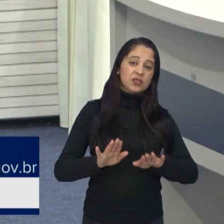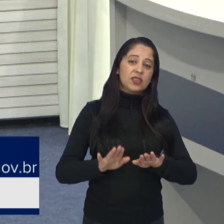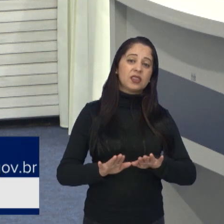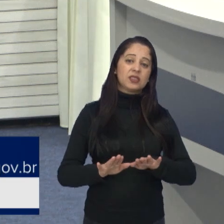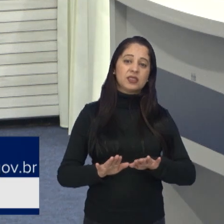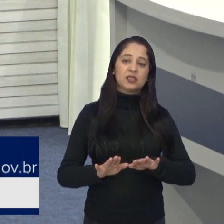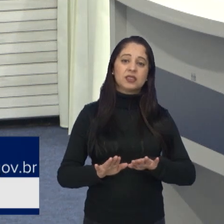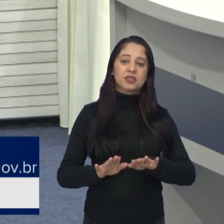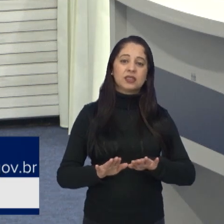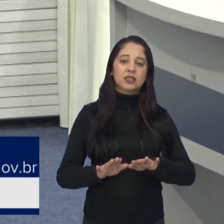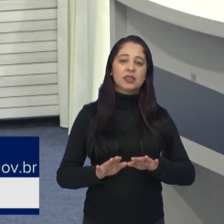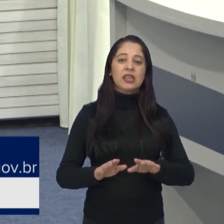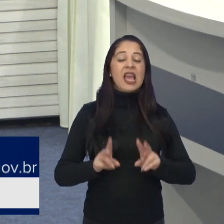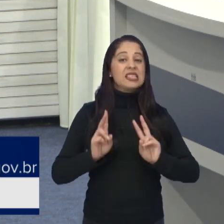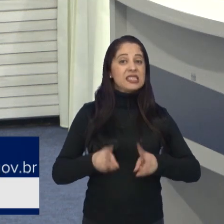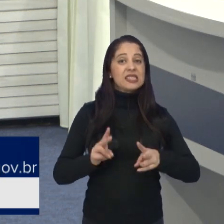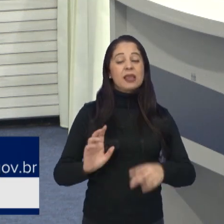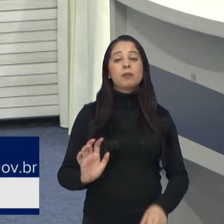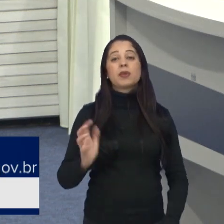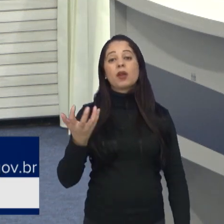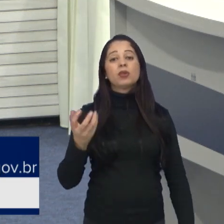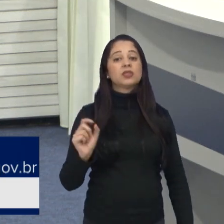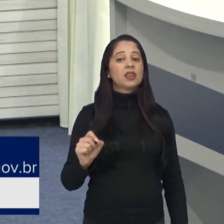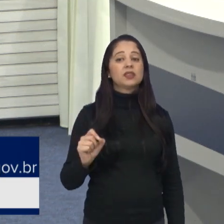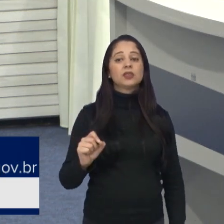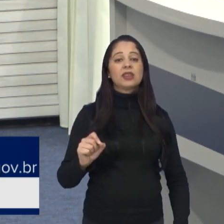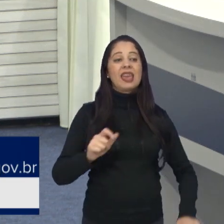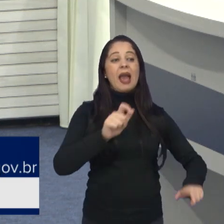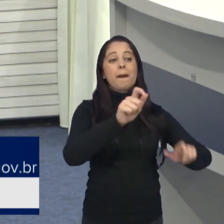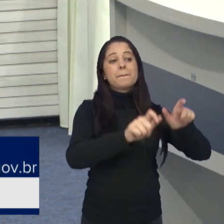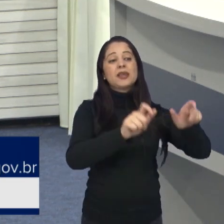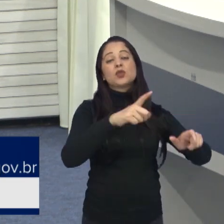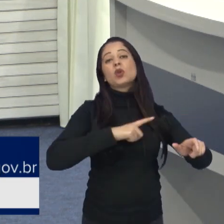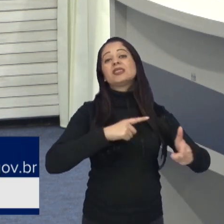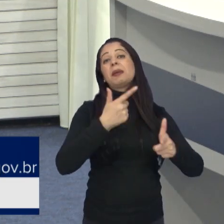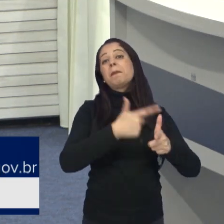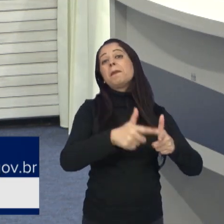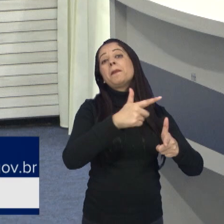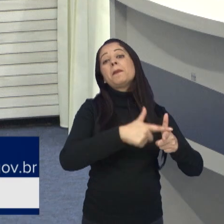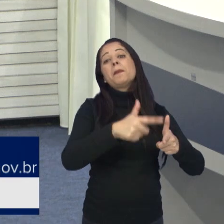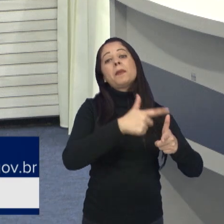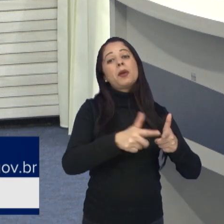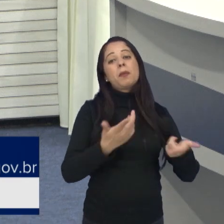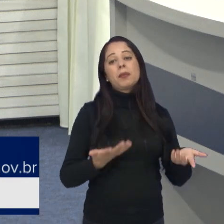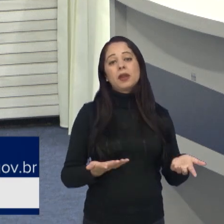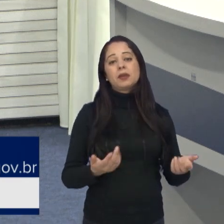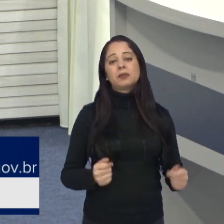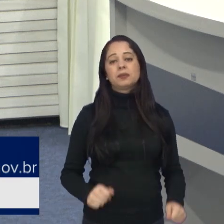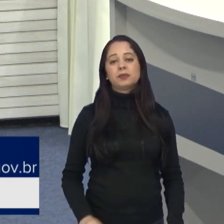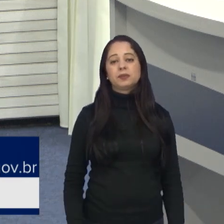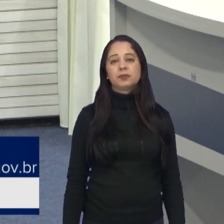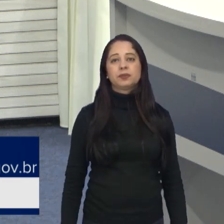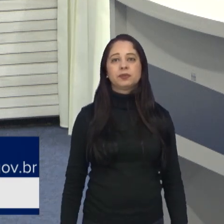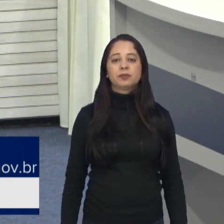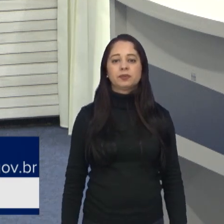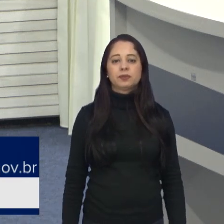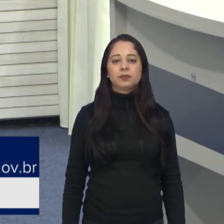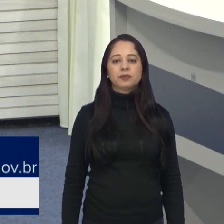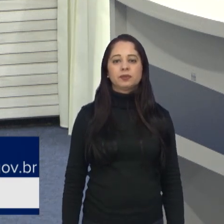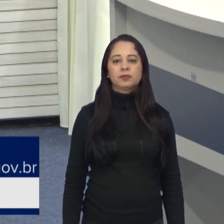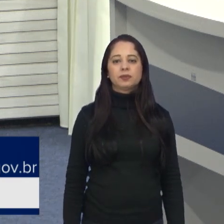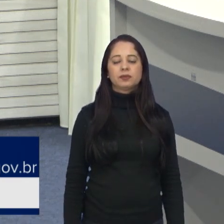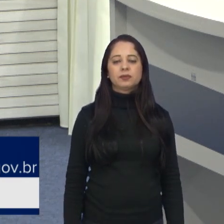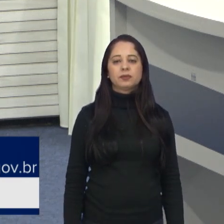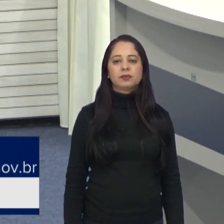sempre que acontece, ela tem algum problema. E esse problema não é levado em conta, viu, Luiz?